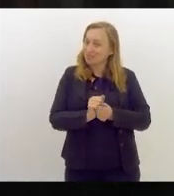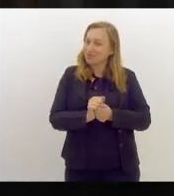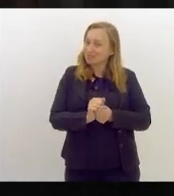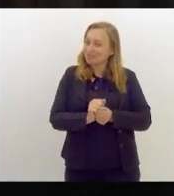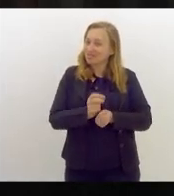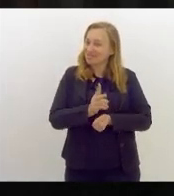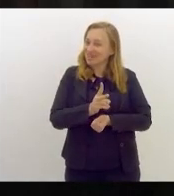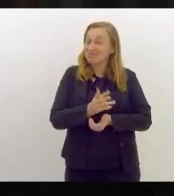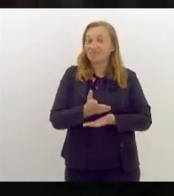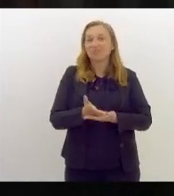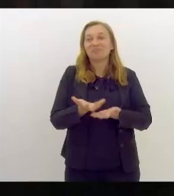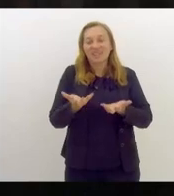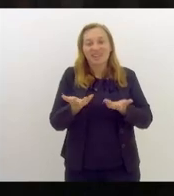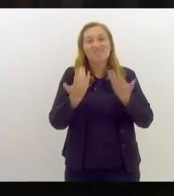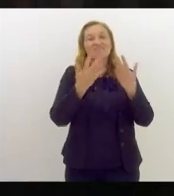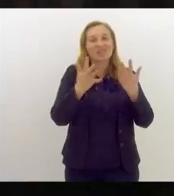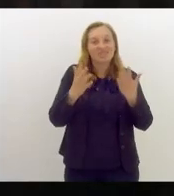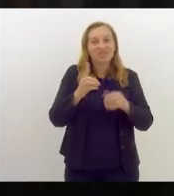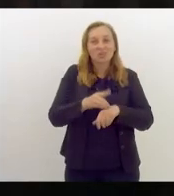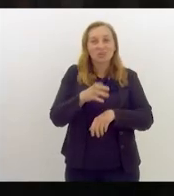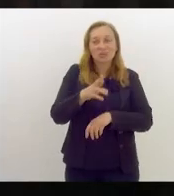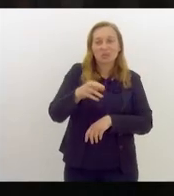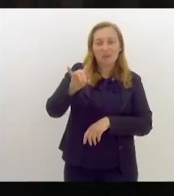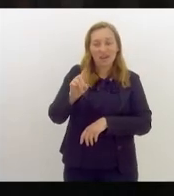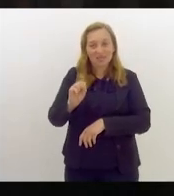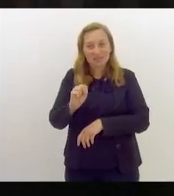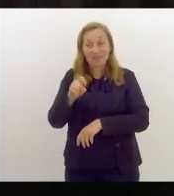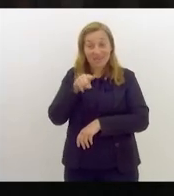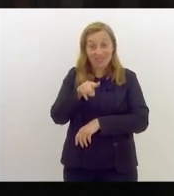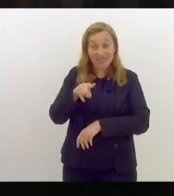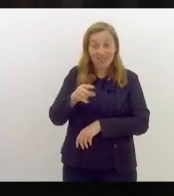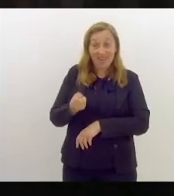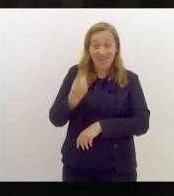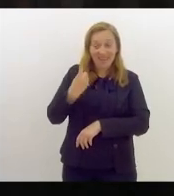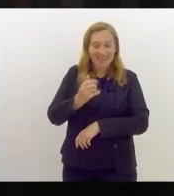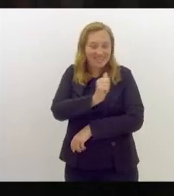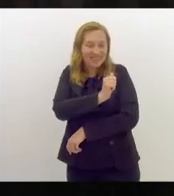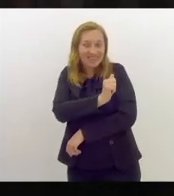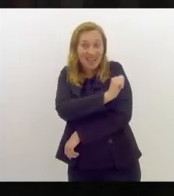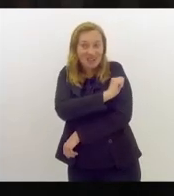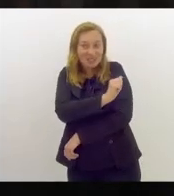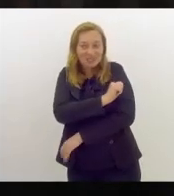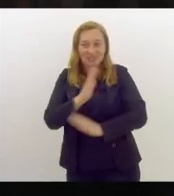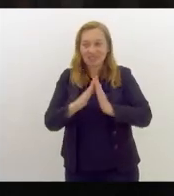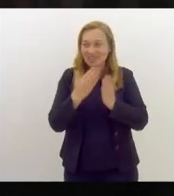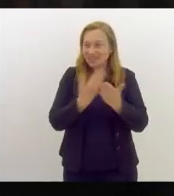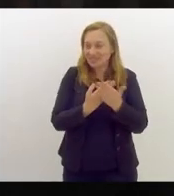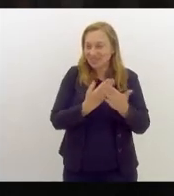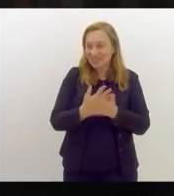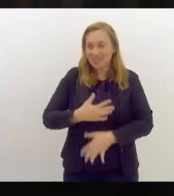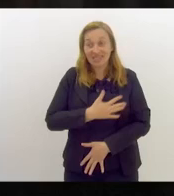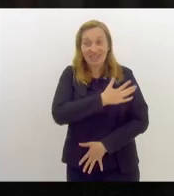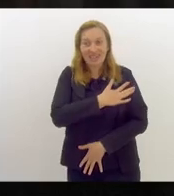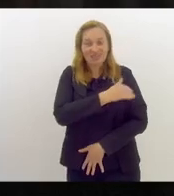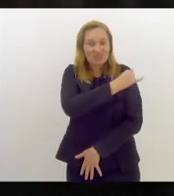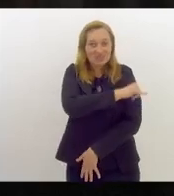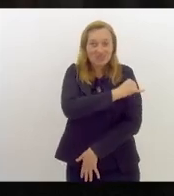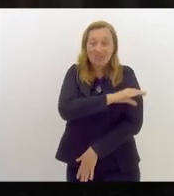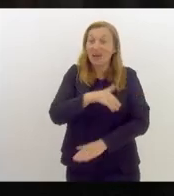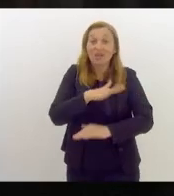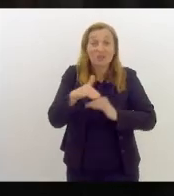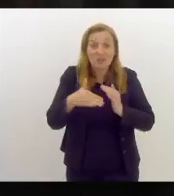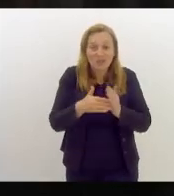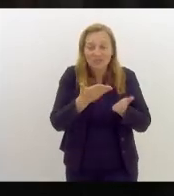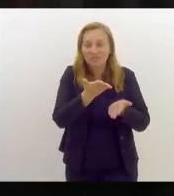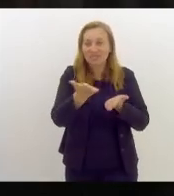quero cumprimentar o Dr Márcio fortes aqui presente também ex aluno do Colégio Militar do Rio de Janeiro senhoras